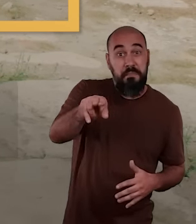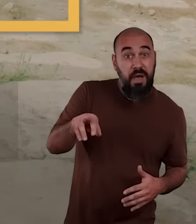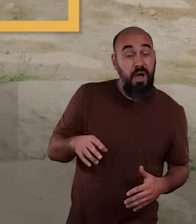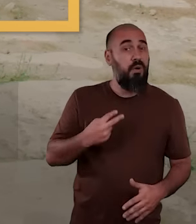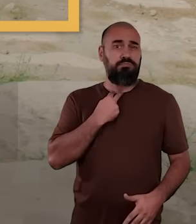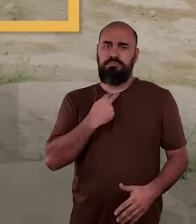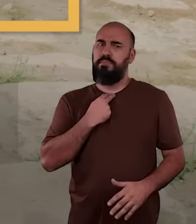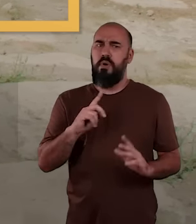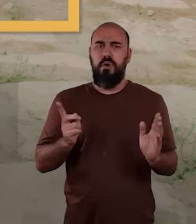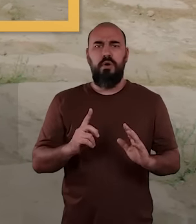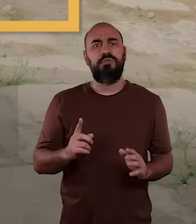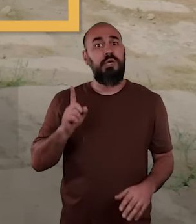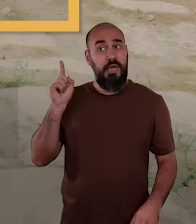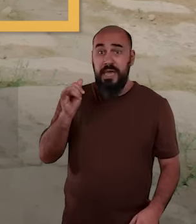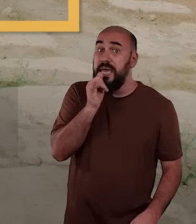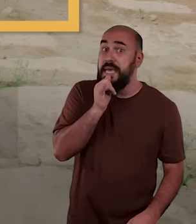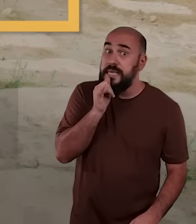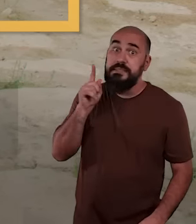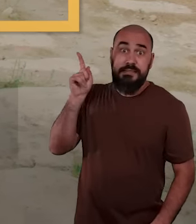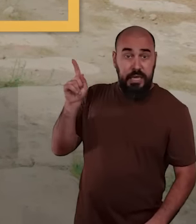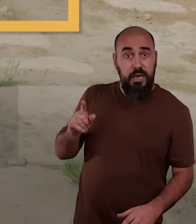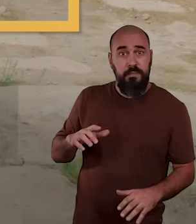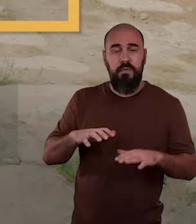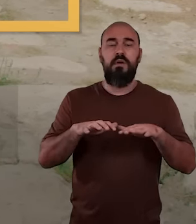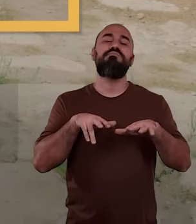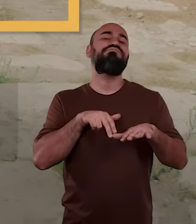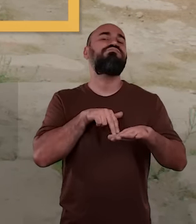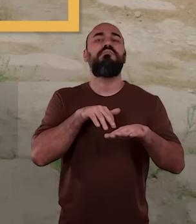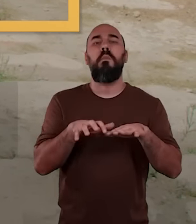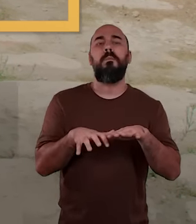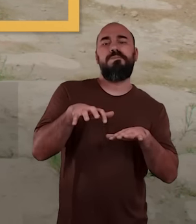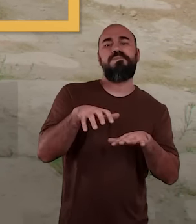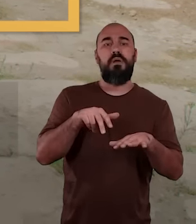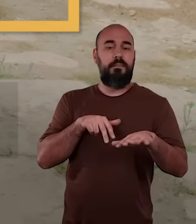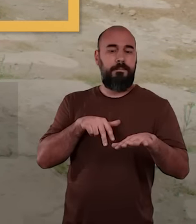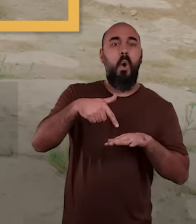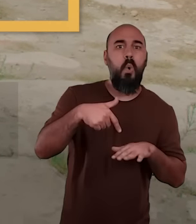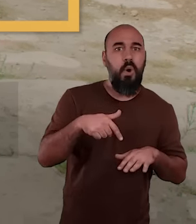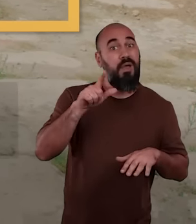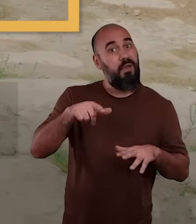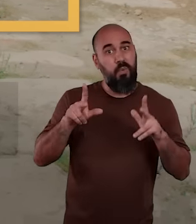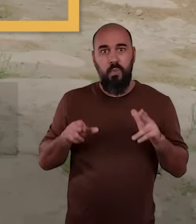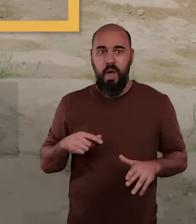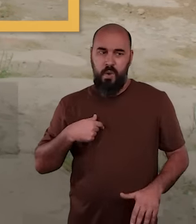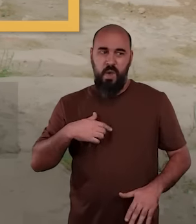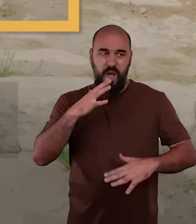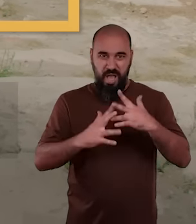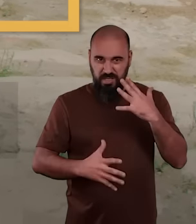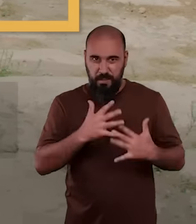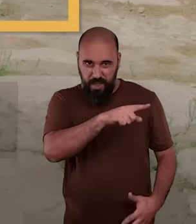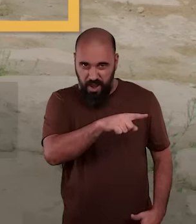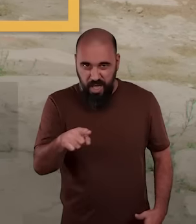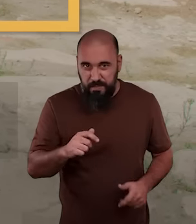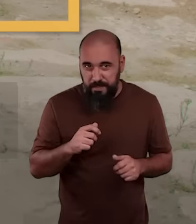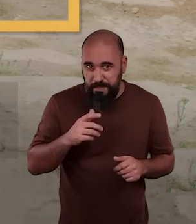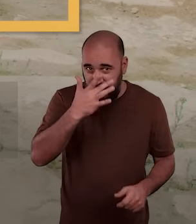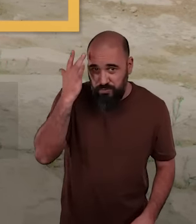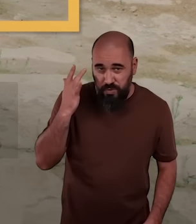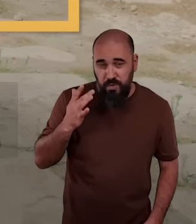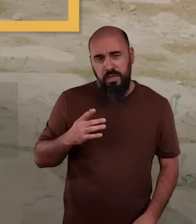de Jesus ainda é mais séria, e que em Mateus, olha, está bem aqui, Mateus capítulo 13, versículos